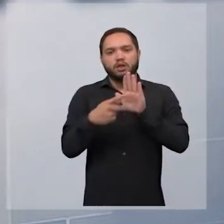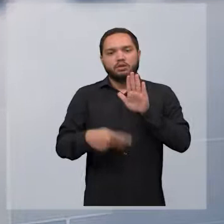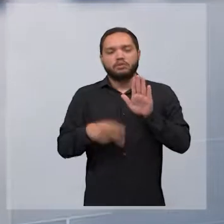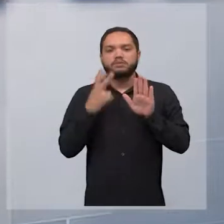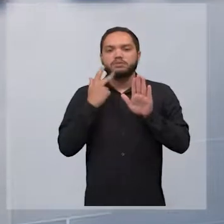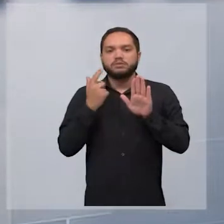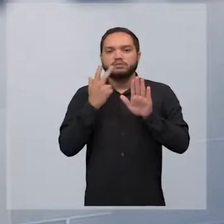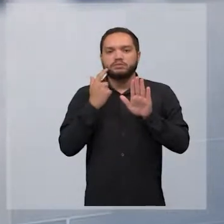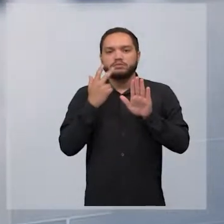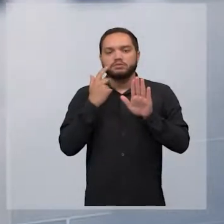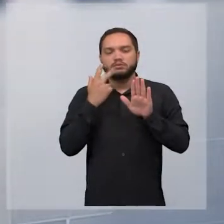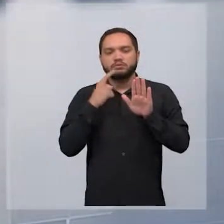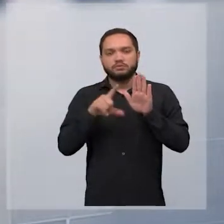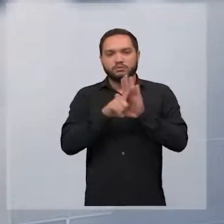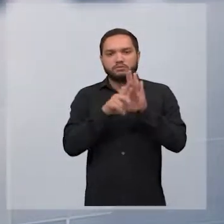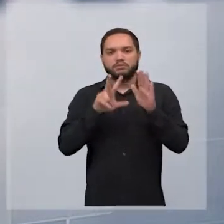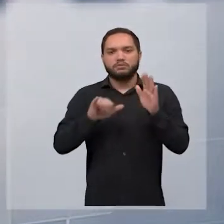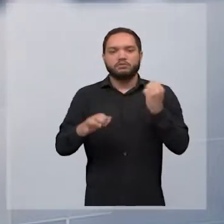entendimento, fortaleça